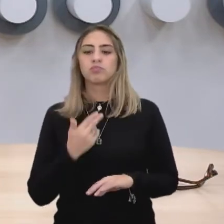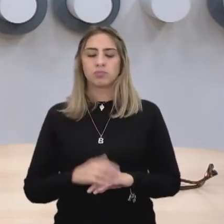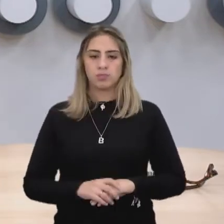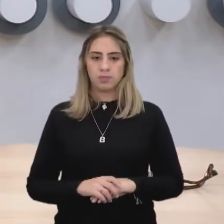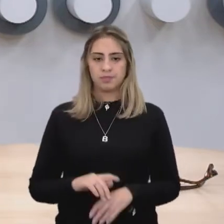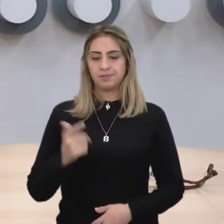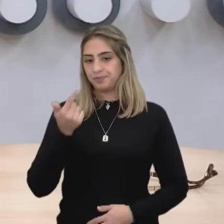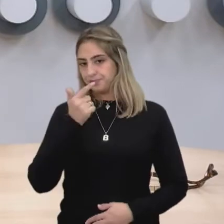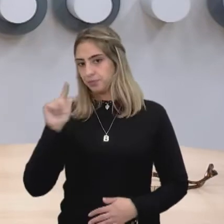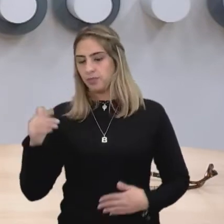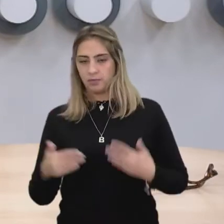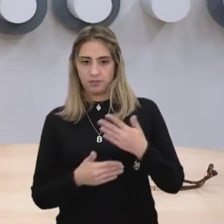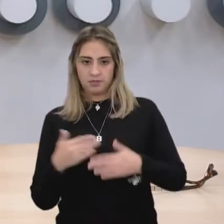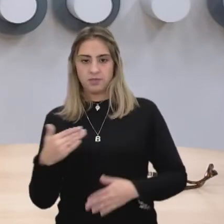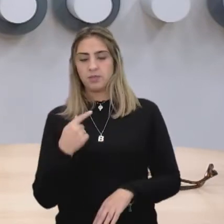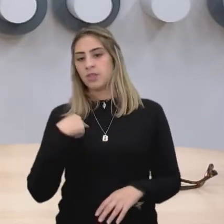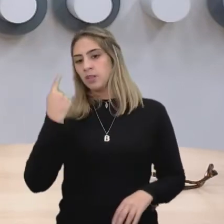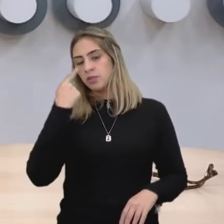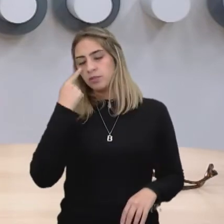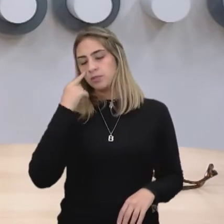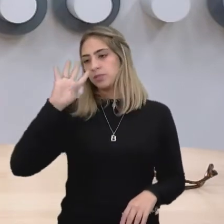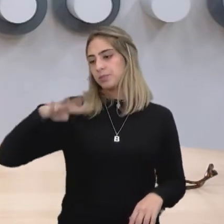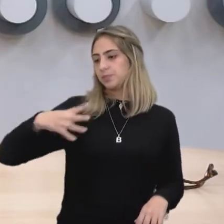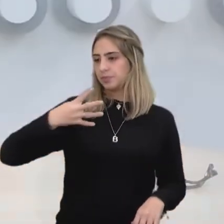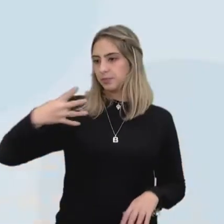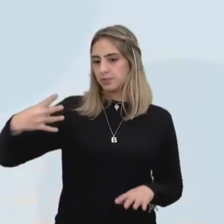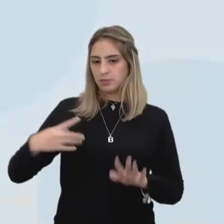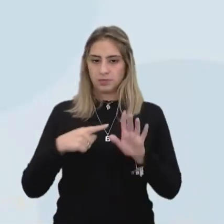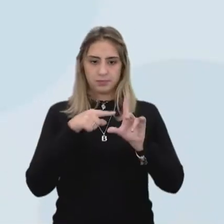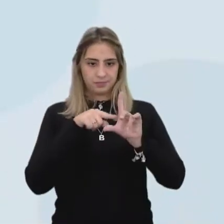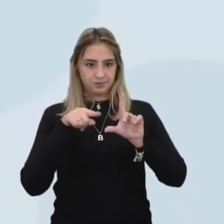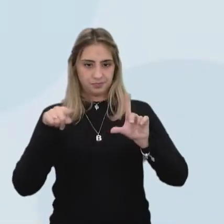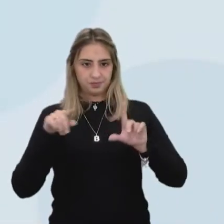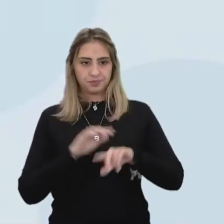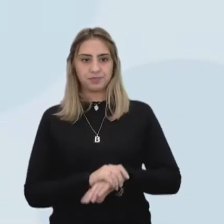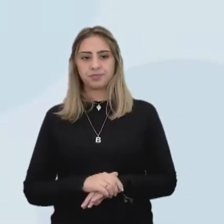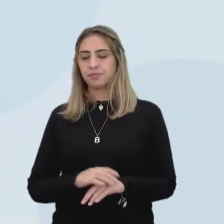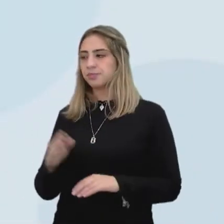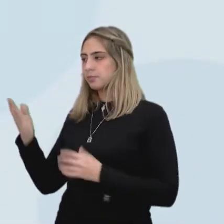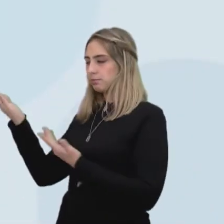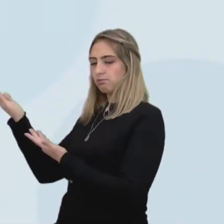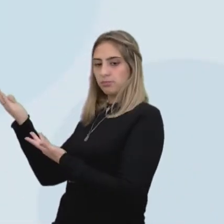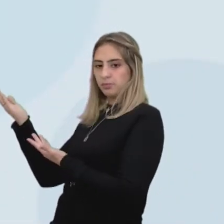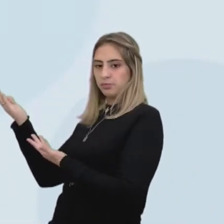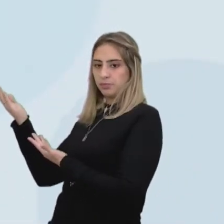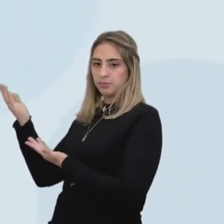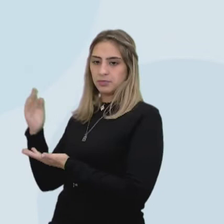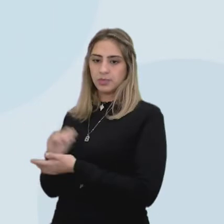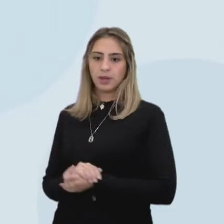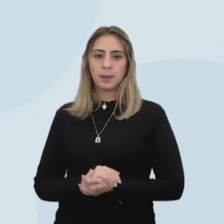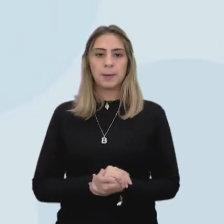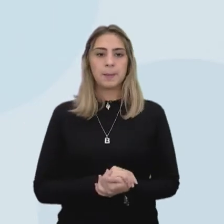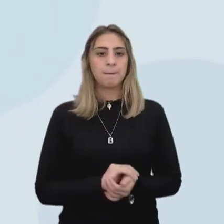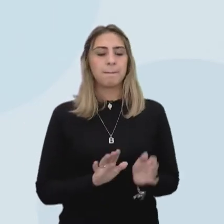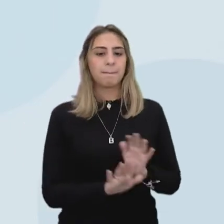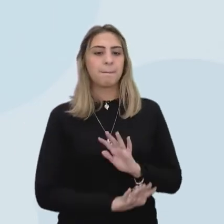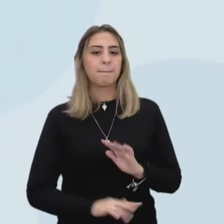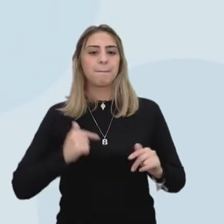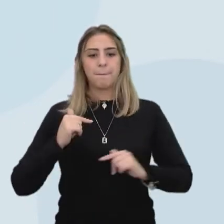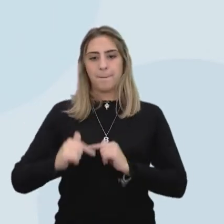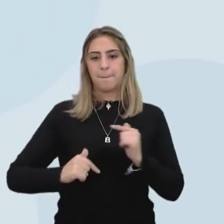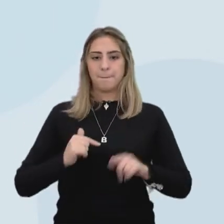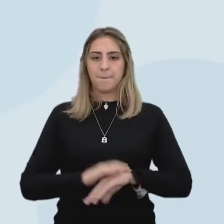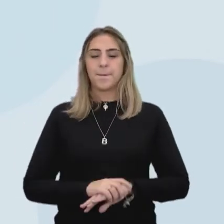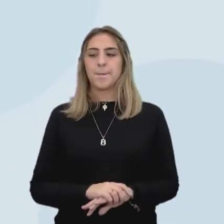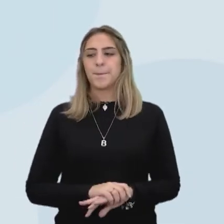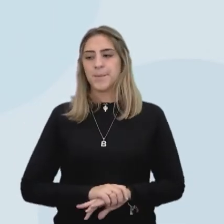Na próxima tela a gente vai ver aí um gráfico, né, que a gente mostra informalidade no mercado de trabalho, tá certo?